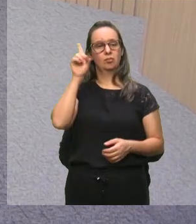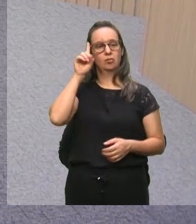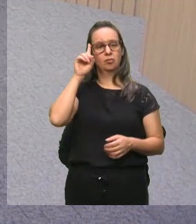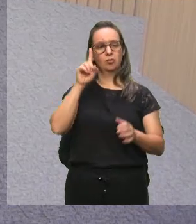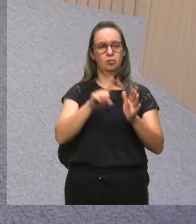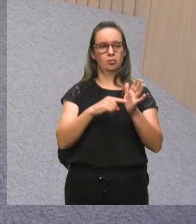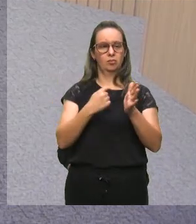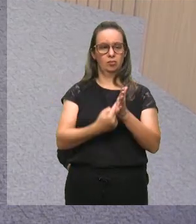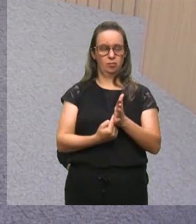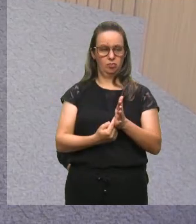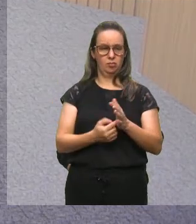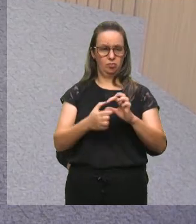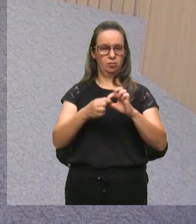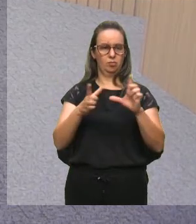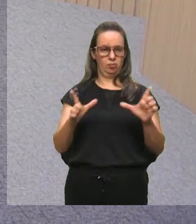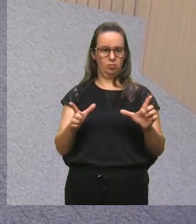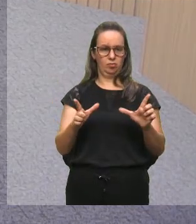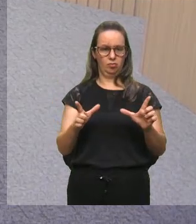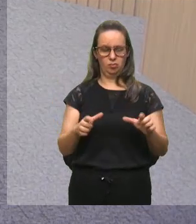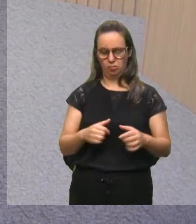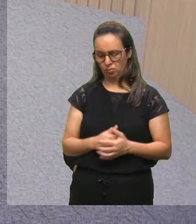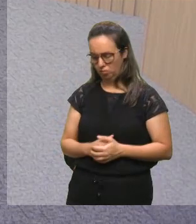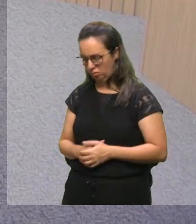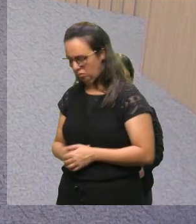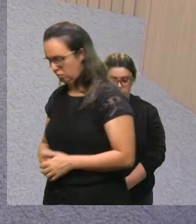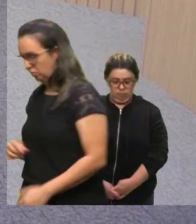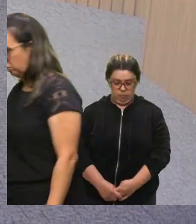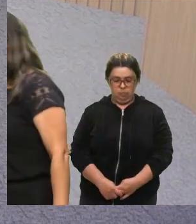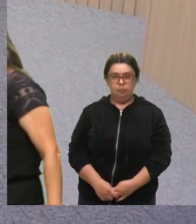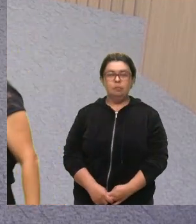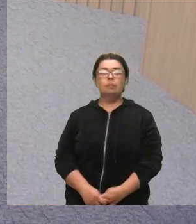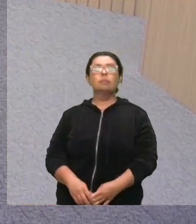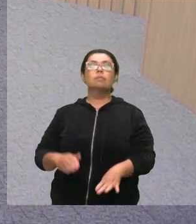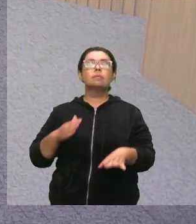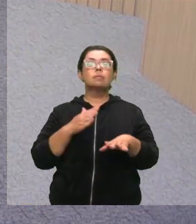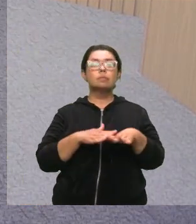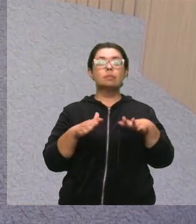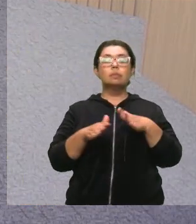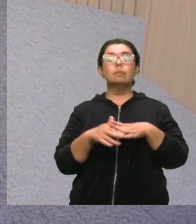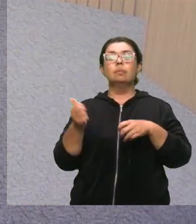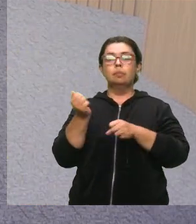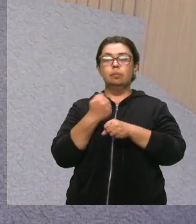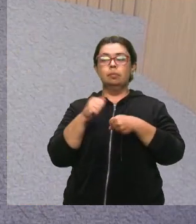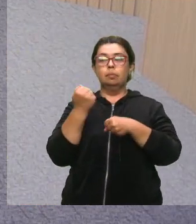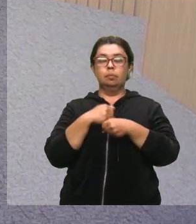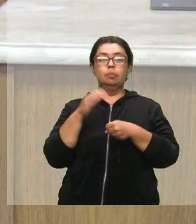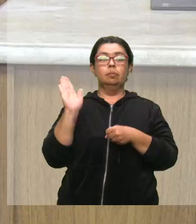2025? Todo o contrato da construção da cozinha piloto já está empenhado.